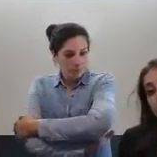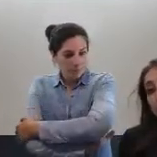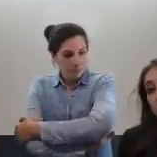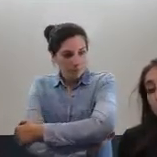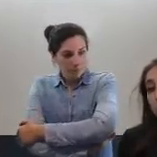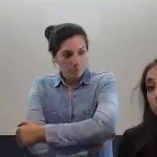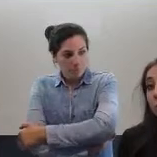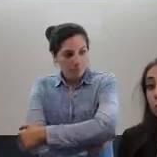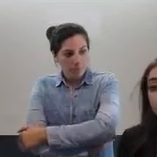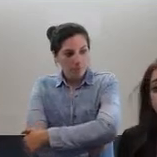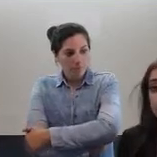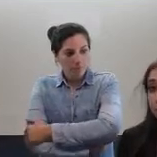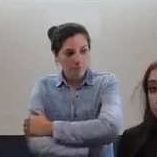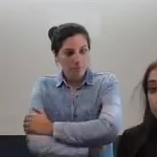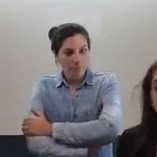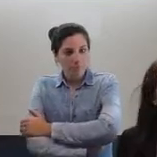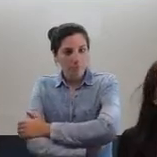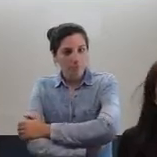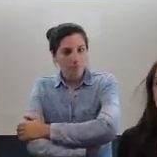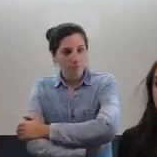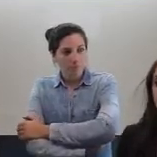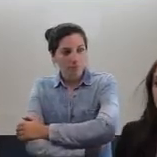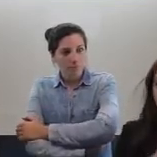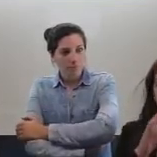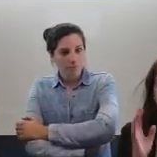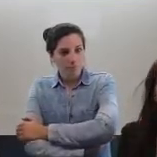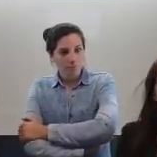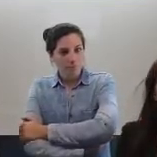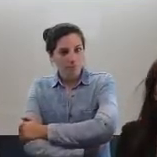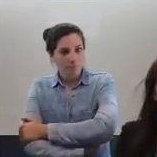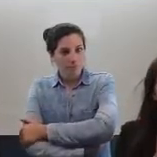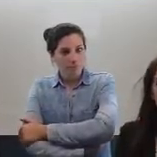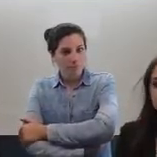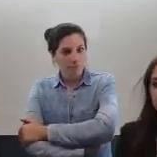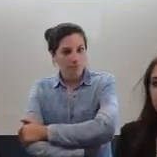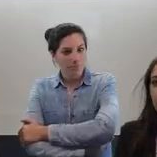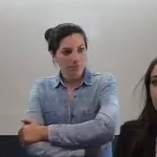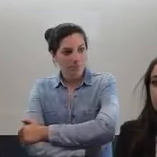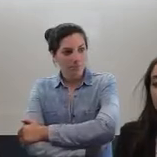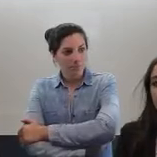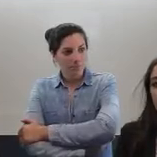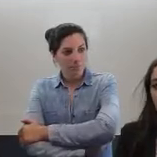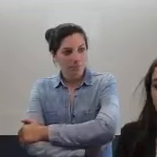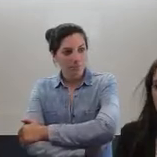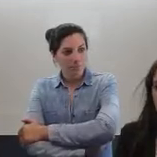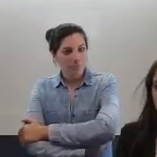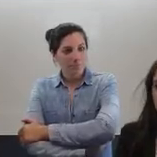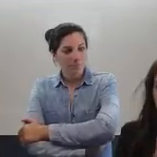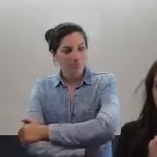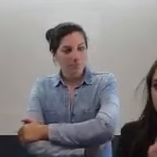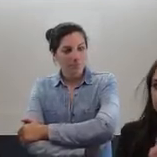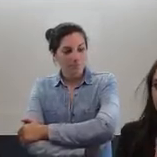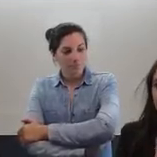na biblioteca que ela tinha um assunto muito específico. Mas assim, ó, uma pesquisa era sobre índios, alguma coisa muito específica. E ela não